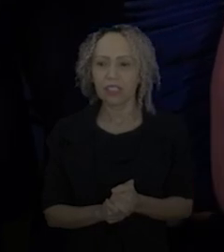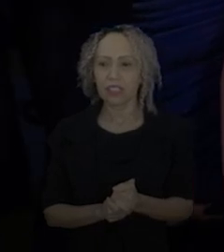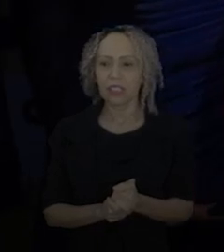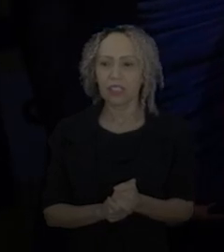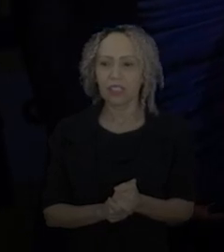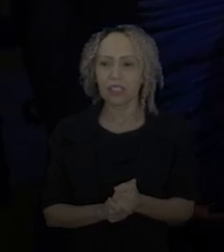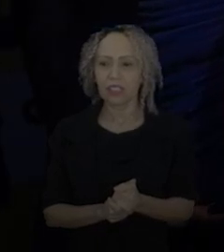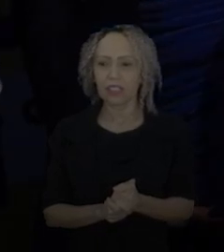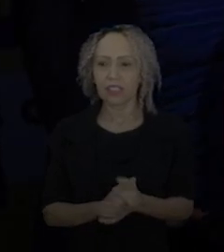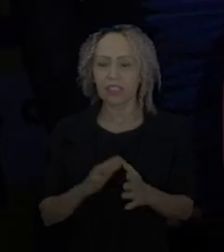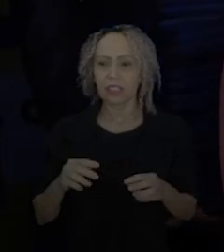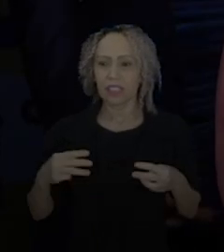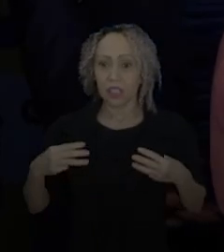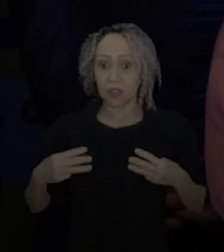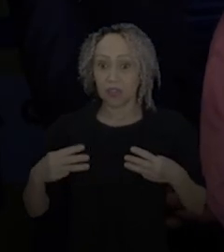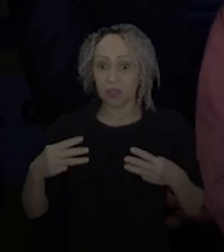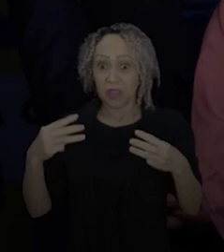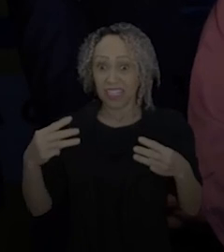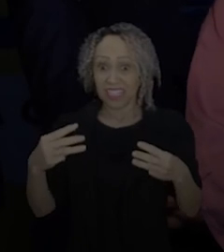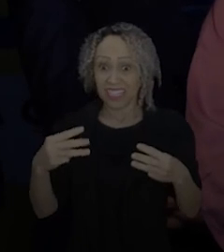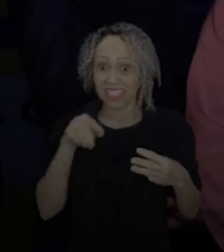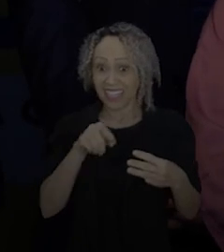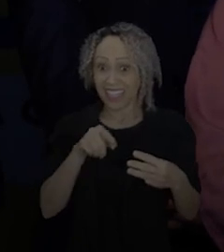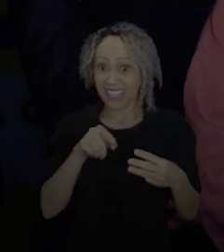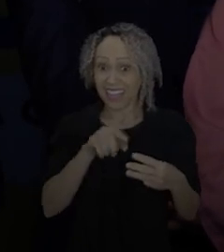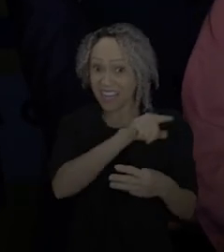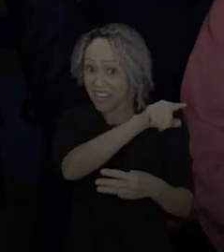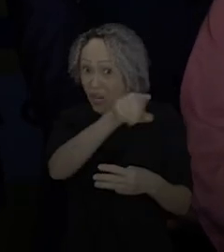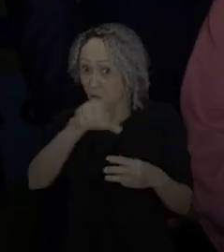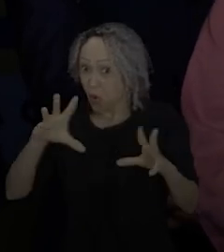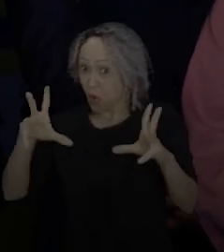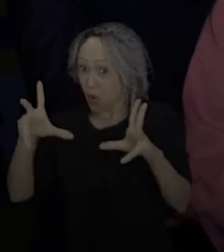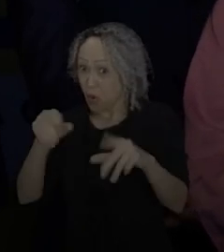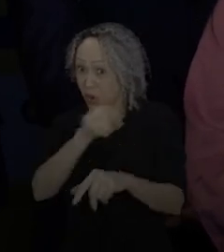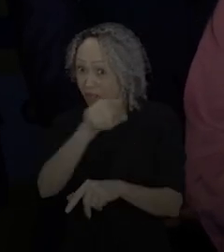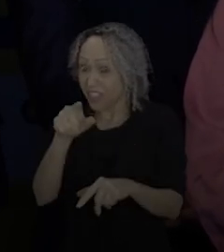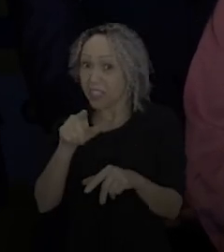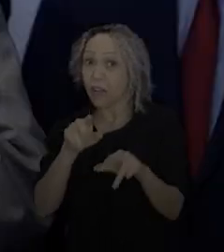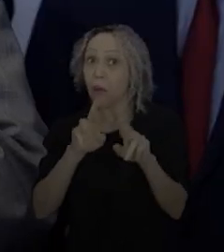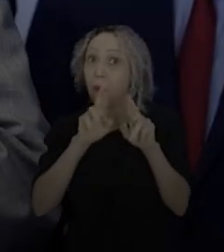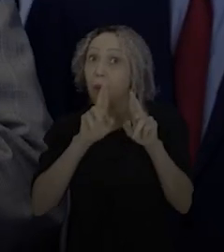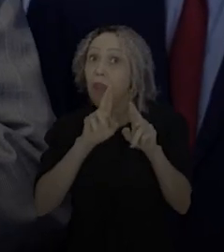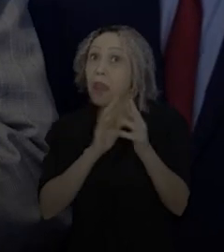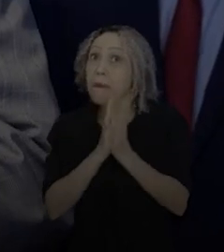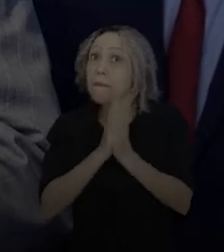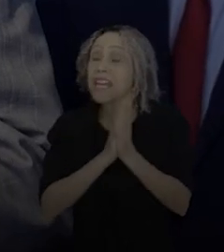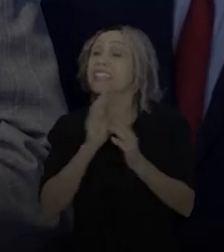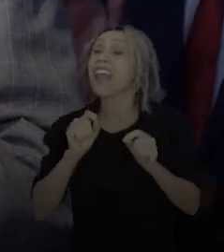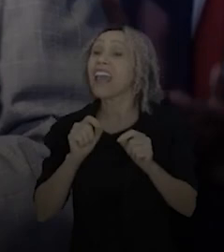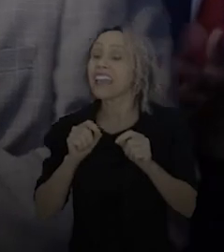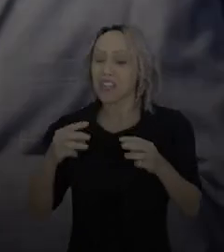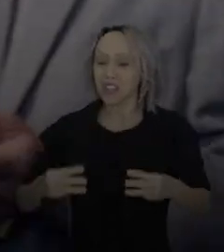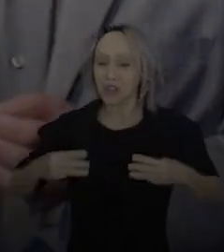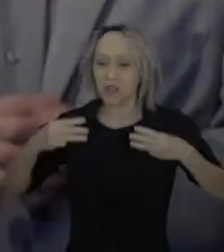Que todo mundo estava esperando para indicar, e muita gente já sabia quem era, é o Ministério do Meio Ambiente, a companheira Marina